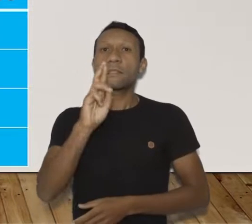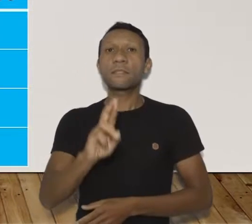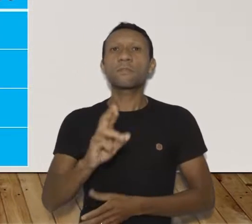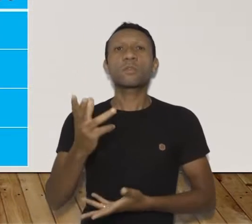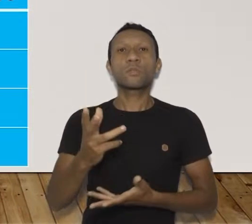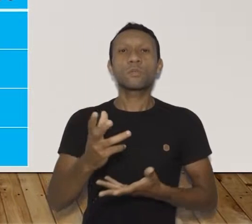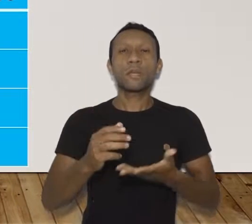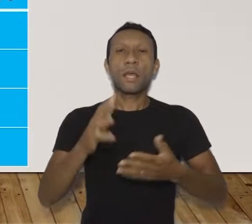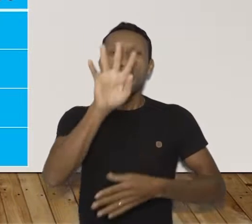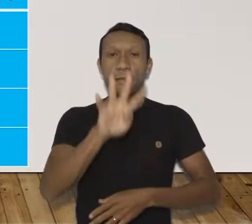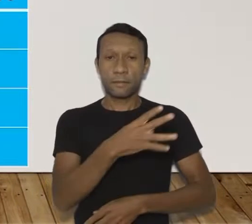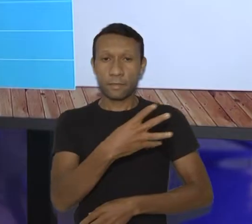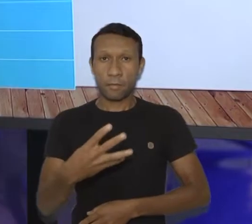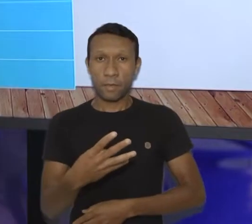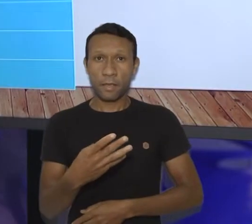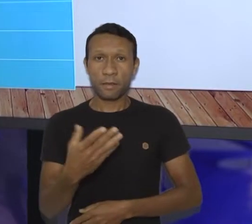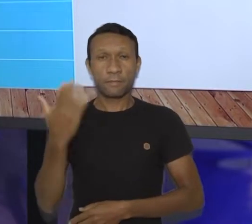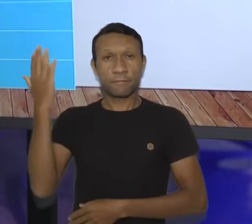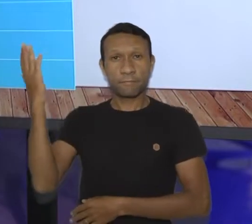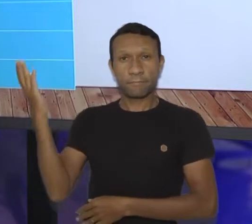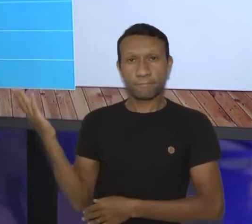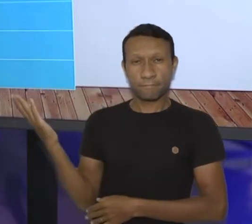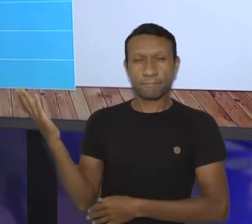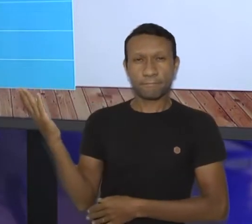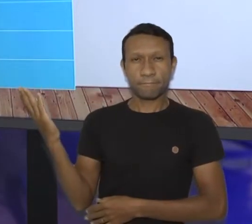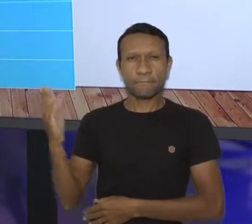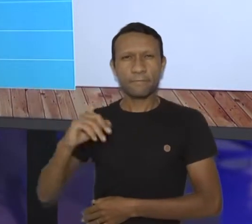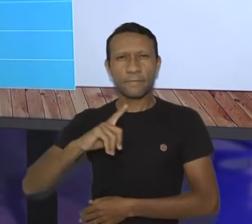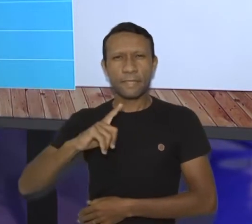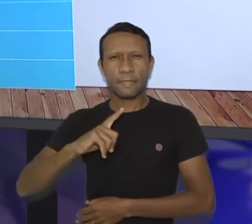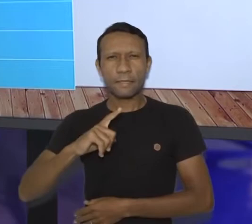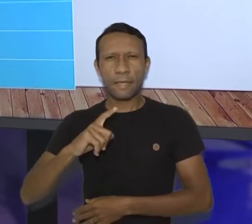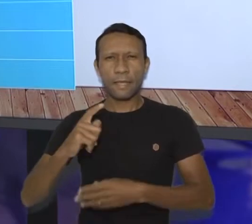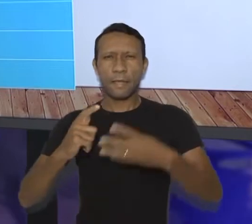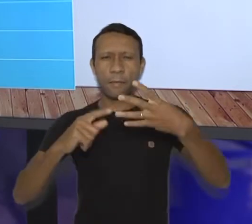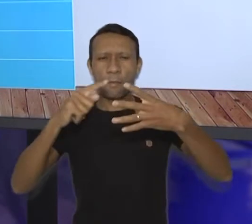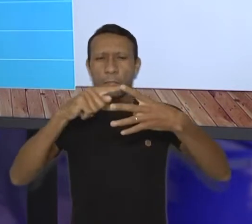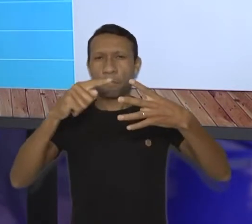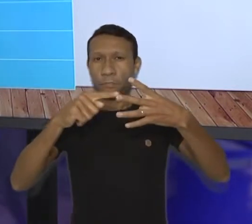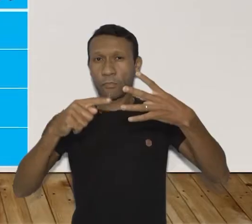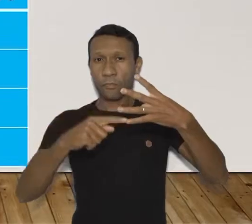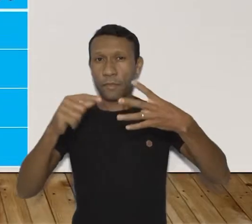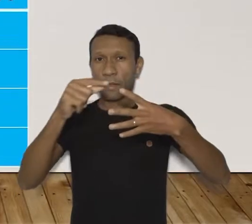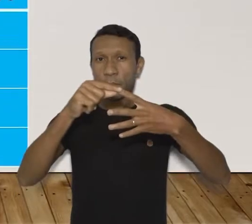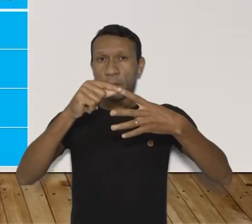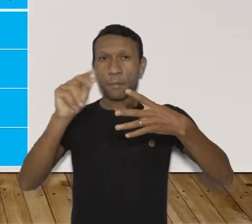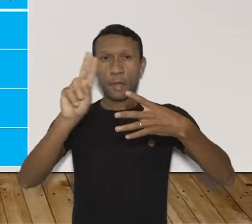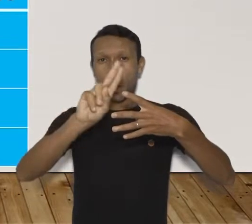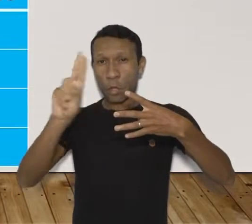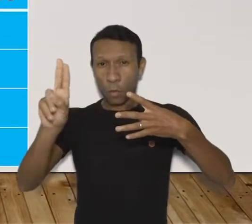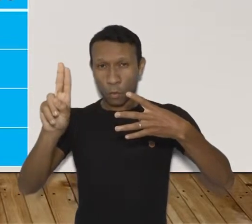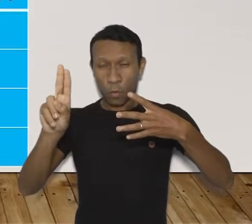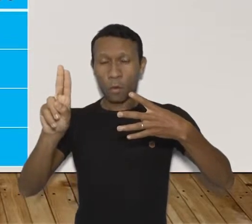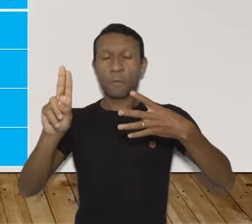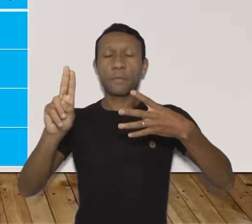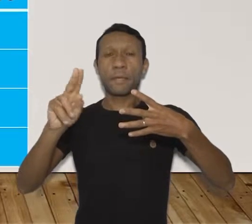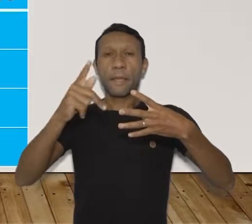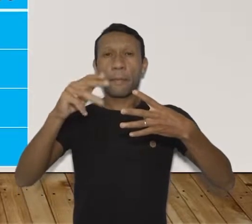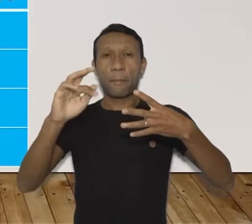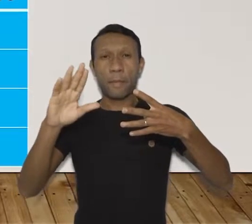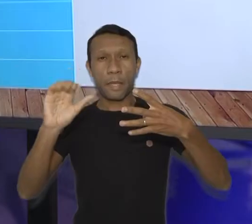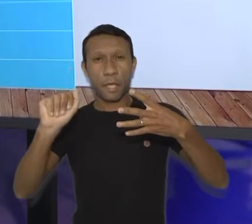na tabela abaixo. Então, tem aqui na primeira coluna os nomes dos alunos, Pedro, Ana, Maria